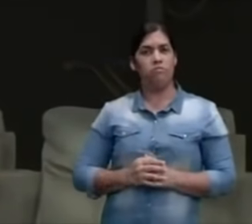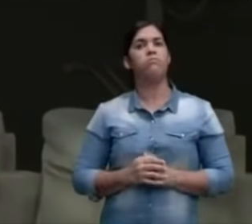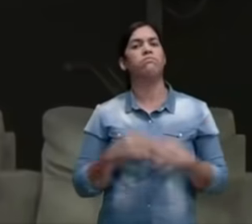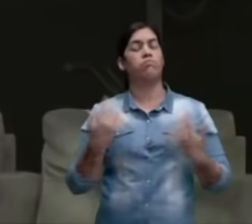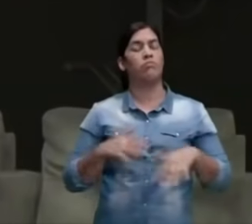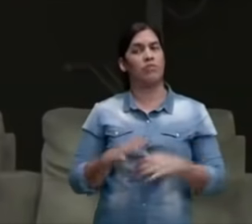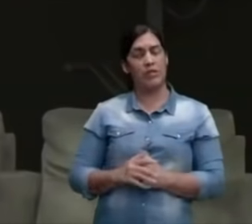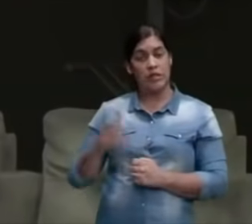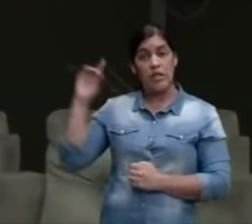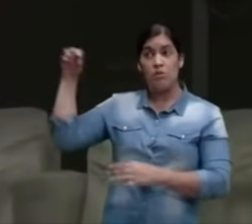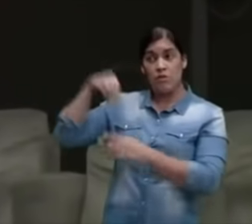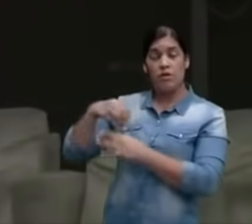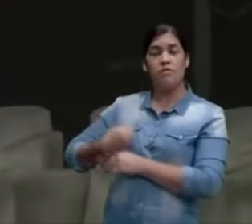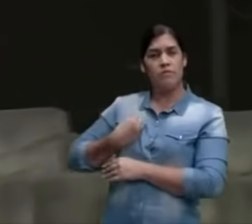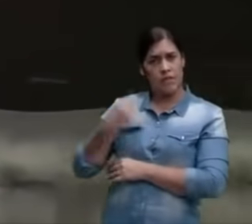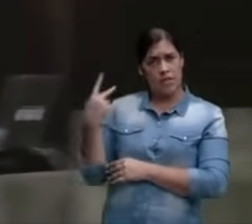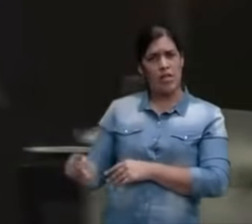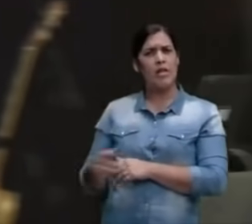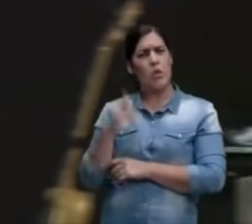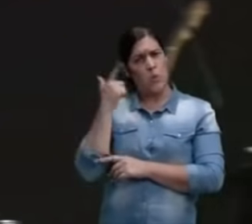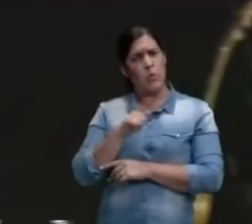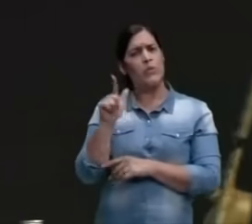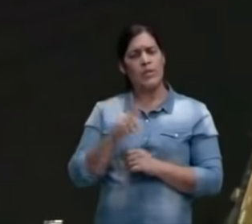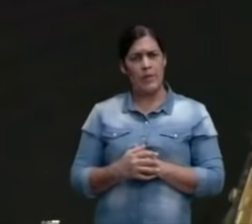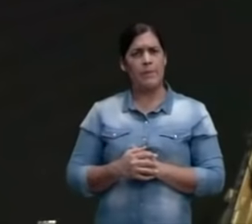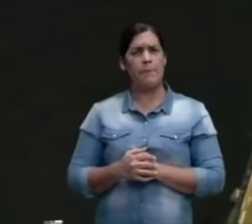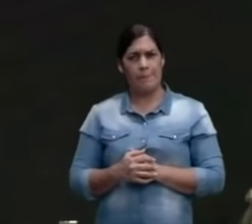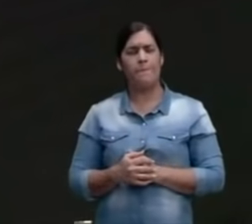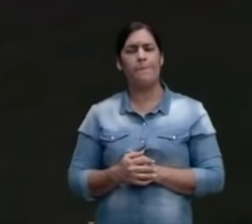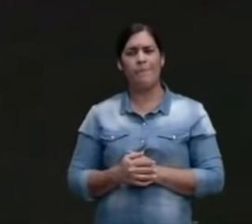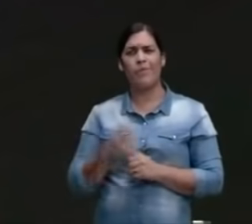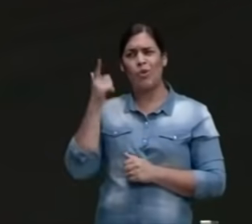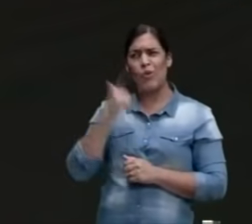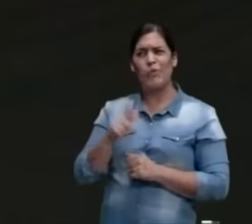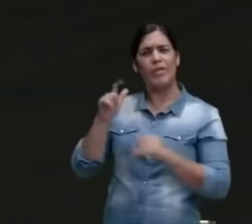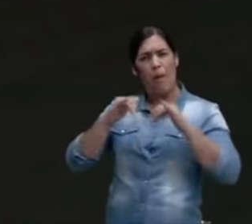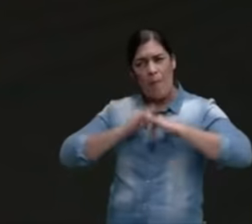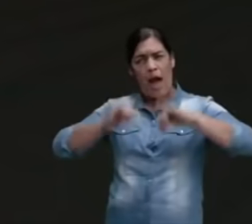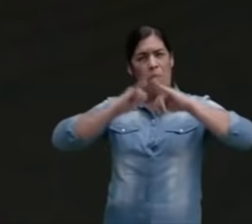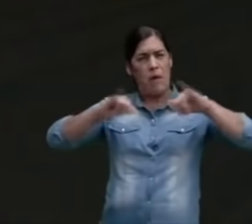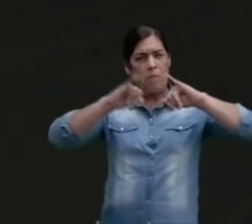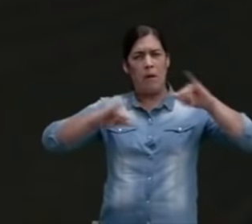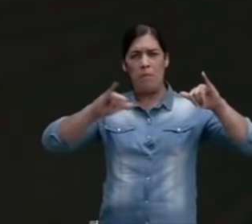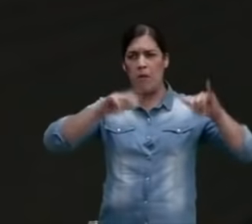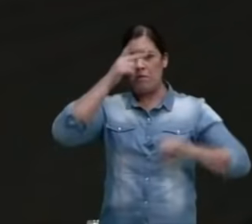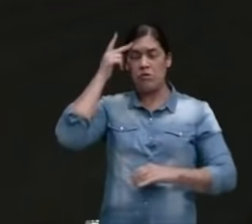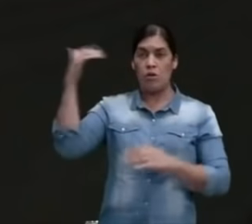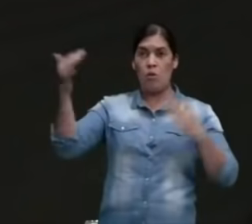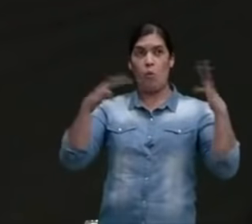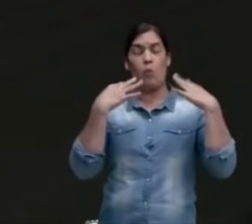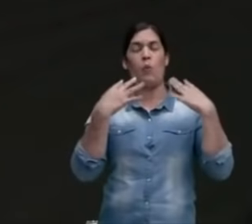na vida de um homem para realmente o alcance que o pastor Antônio Júnior alcançou